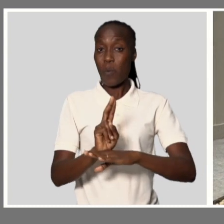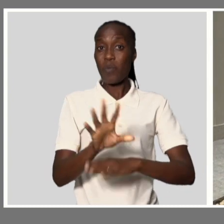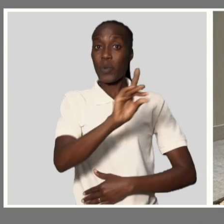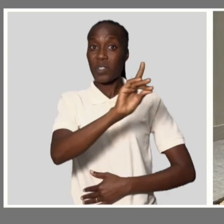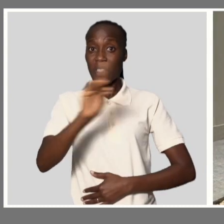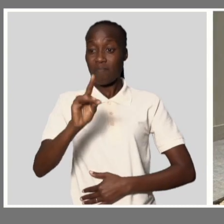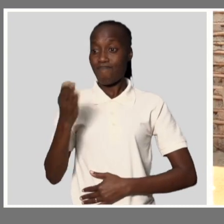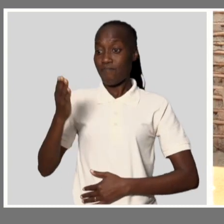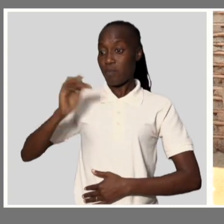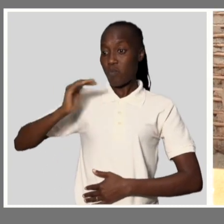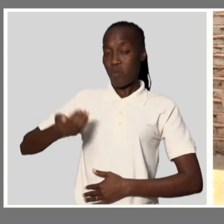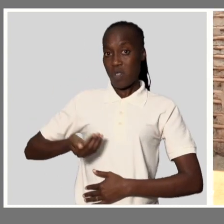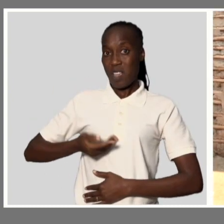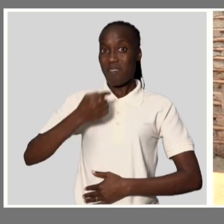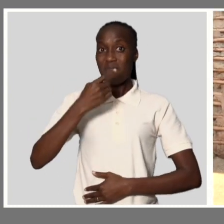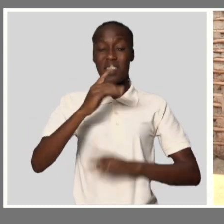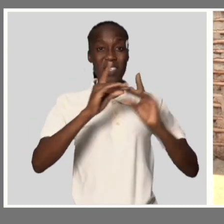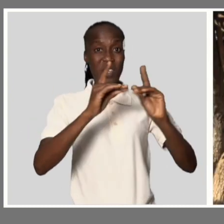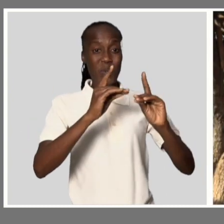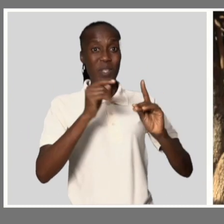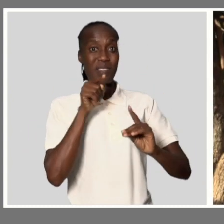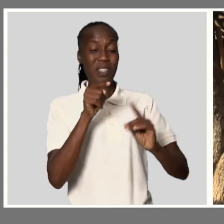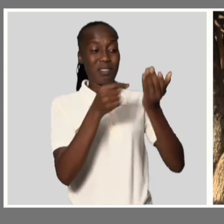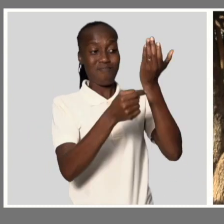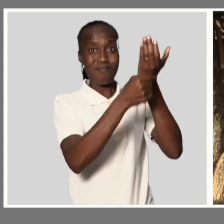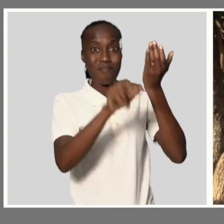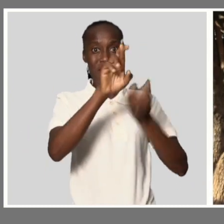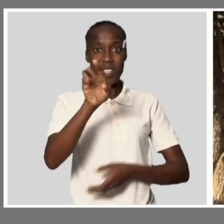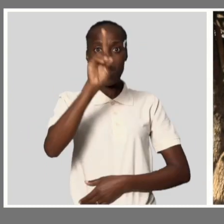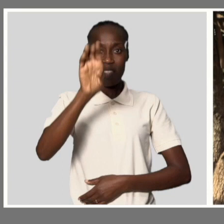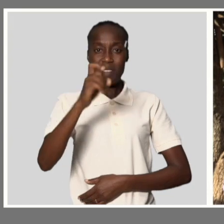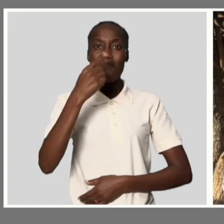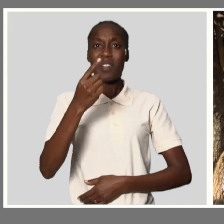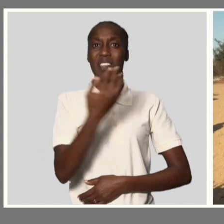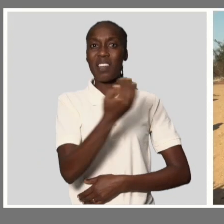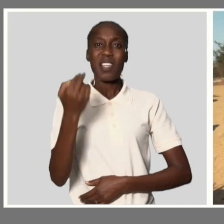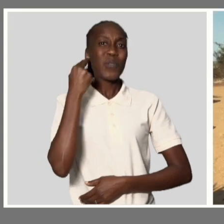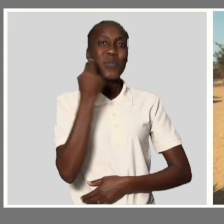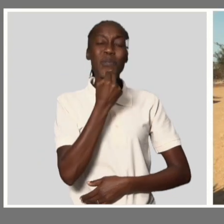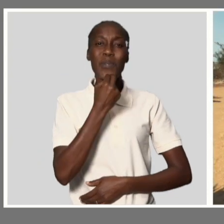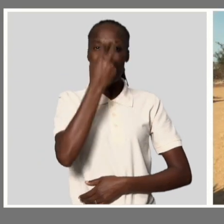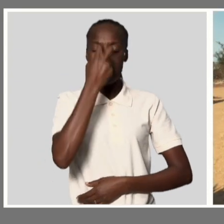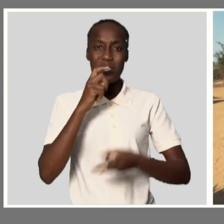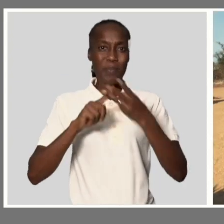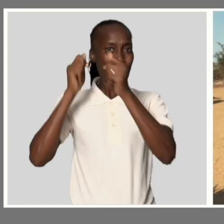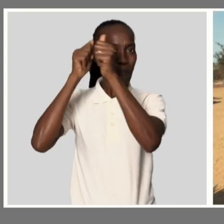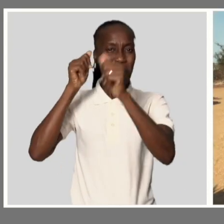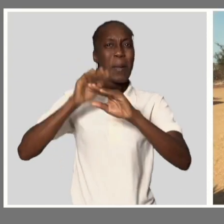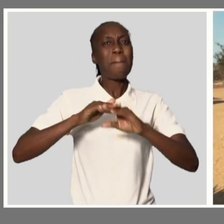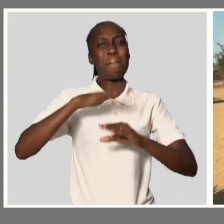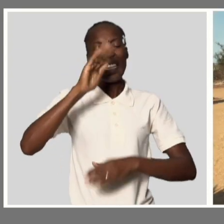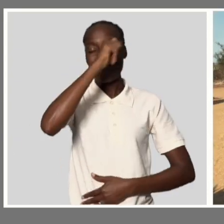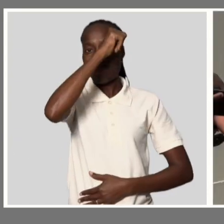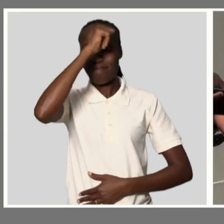executiva desta rede, avança que crianças surdas, cegas e com deficiência psicossocial são as mais